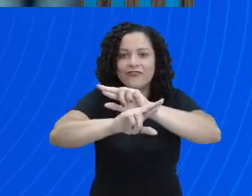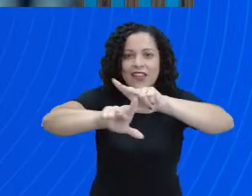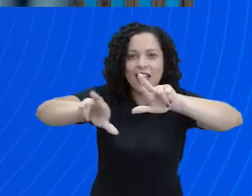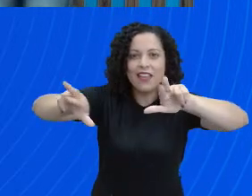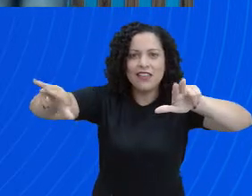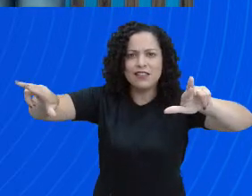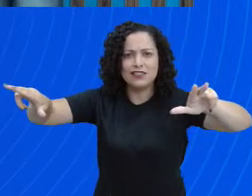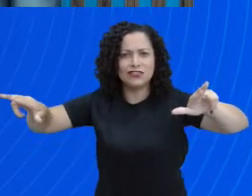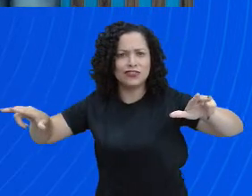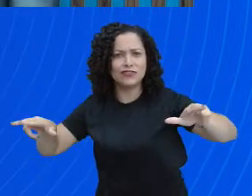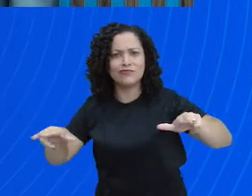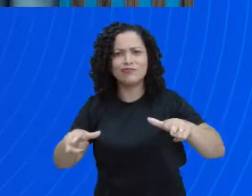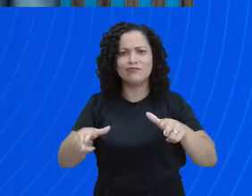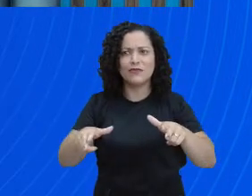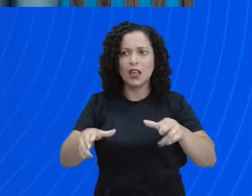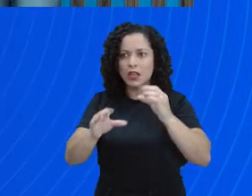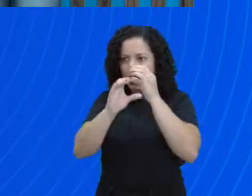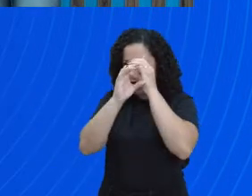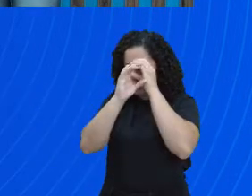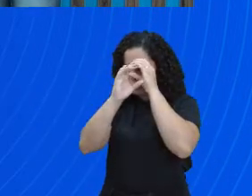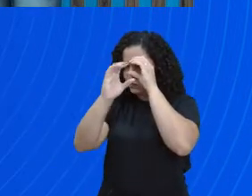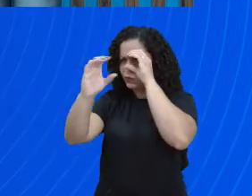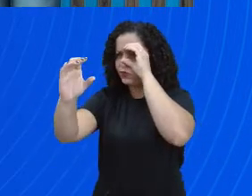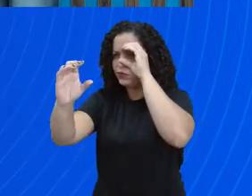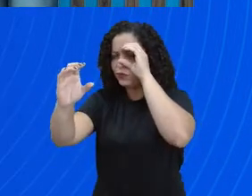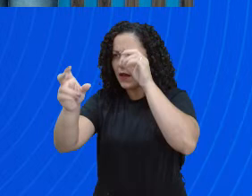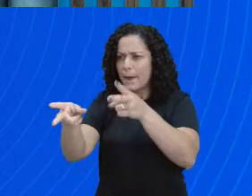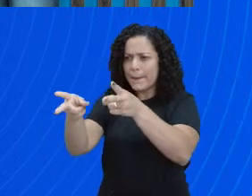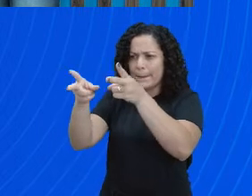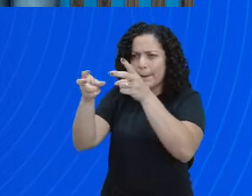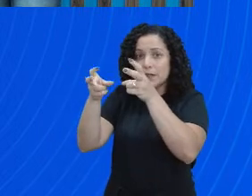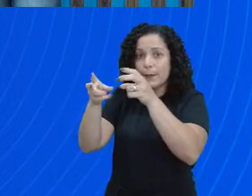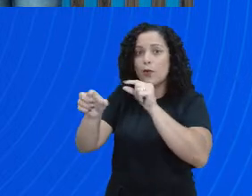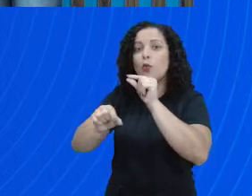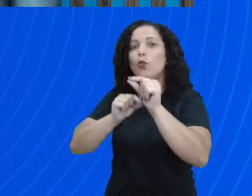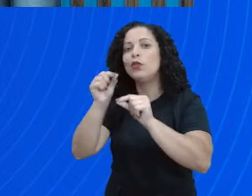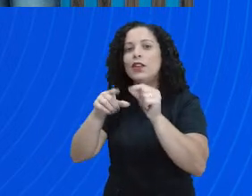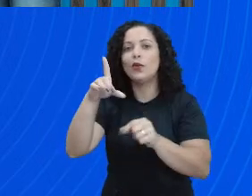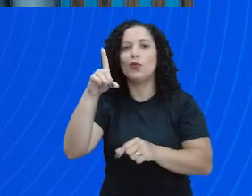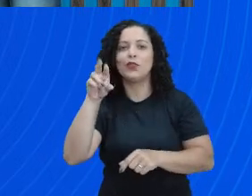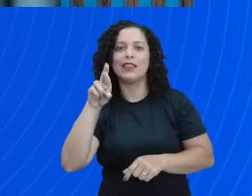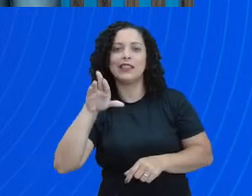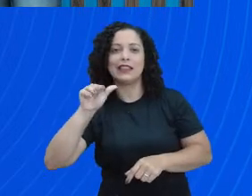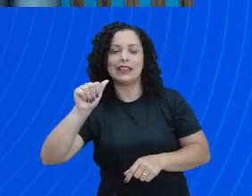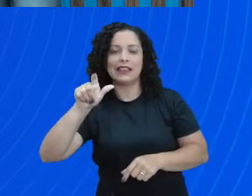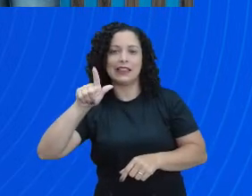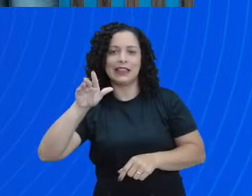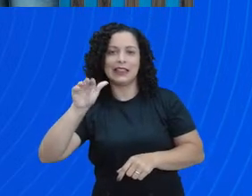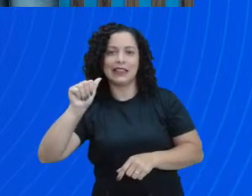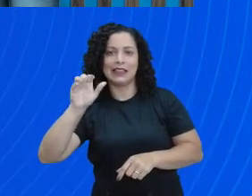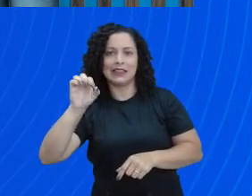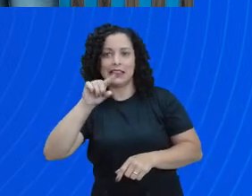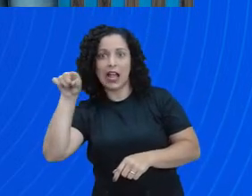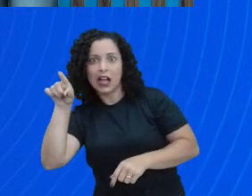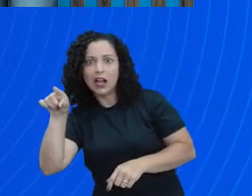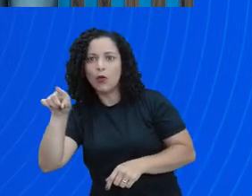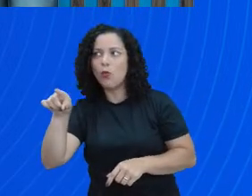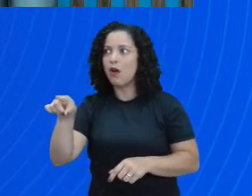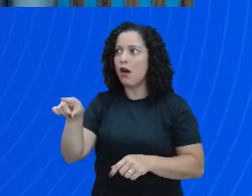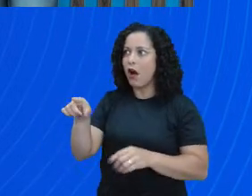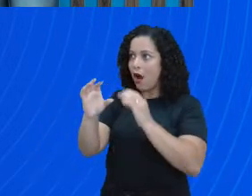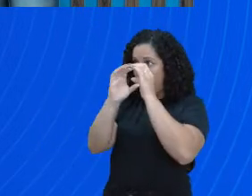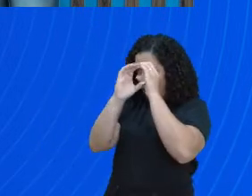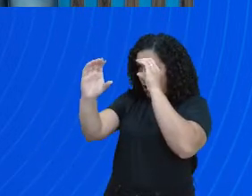um dragão. Ele observou que eles estavam caminhando por cima das pedras e, de repente, Darwin teve um maior susto, porque